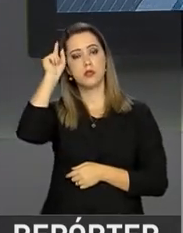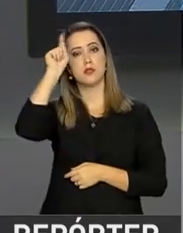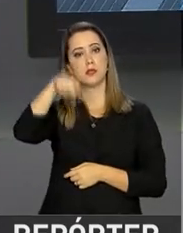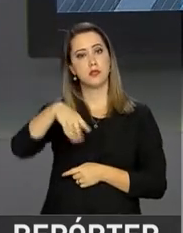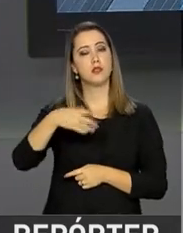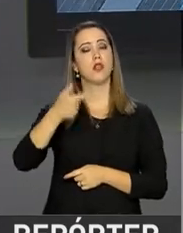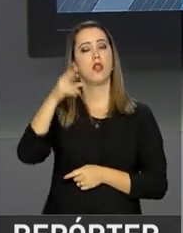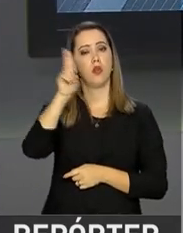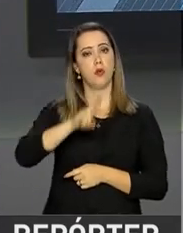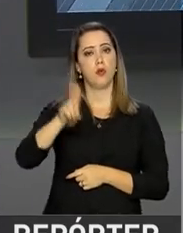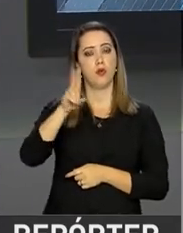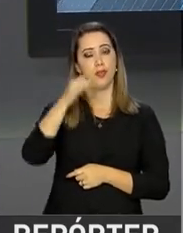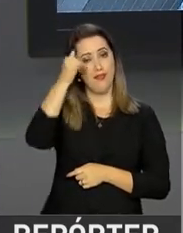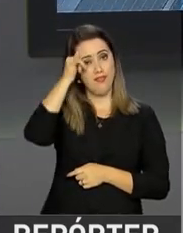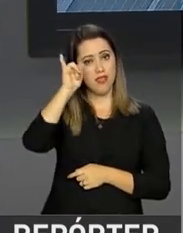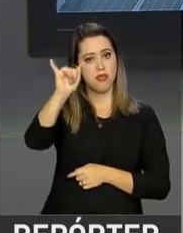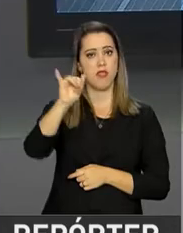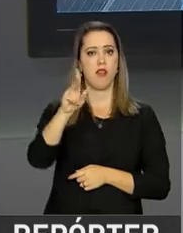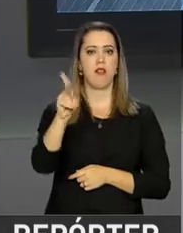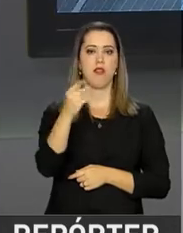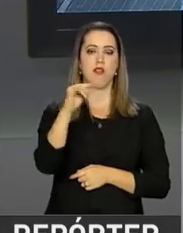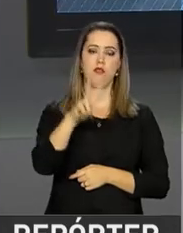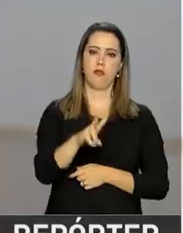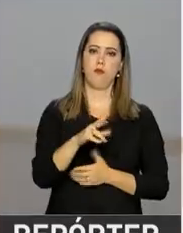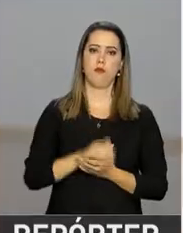é a prevenção contra o vírus HIV.